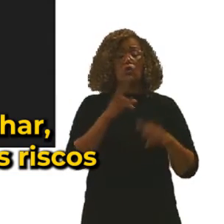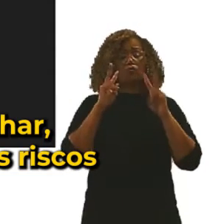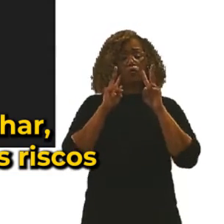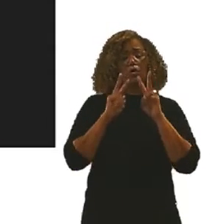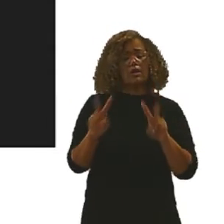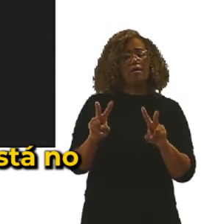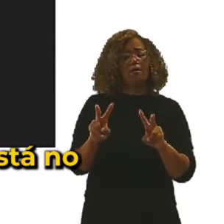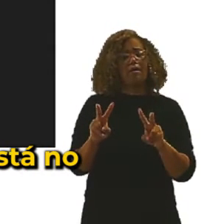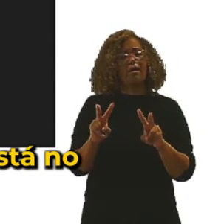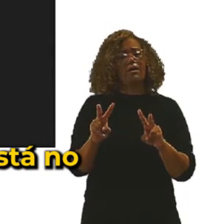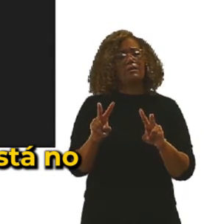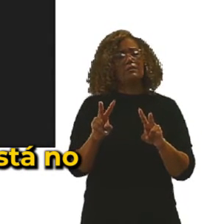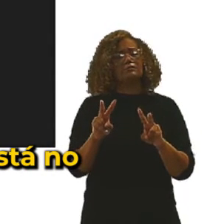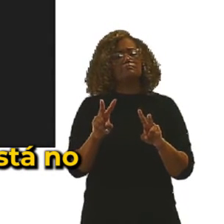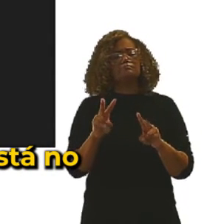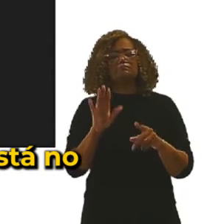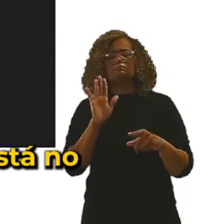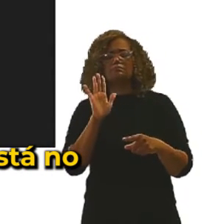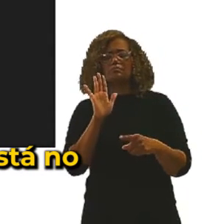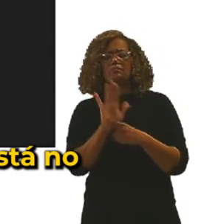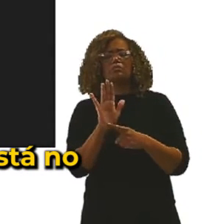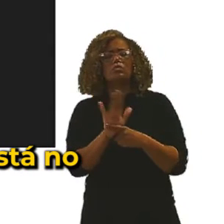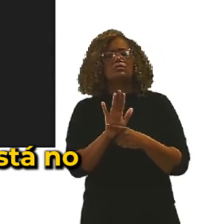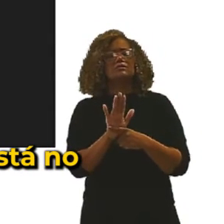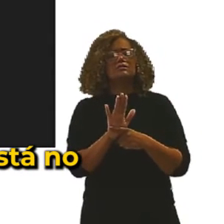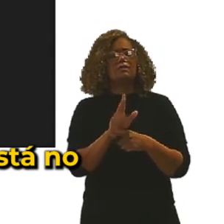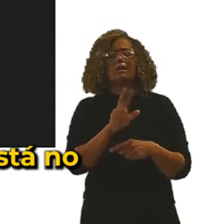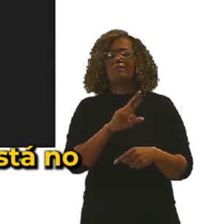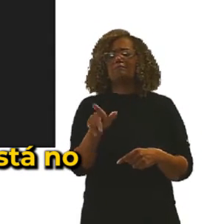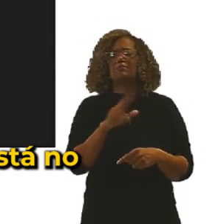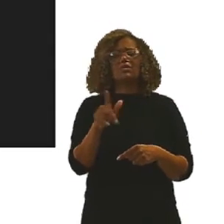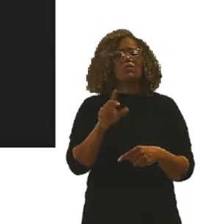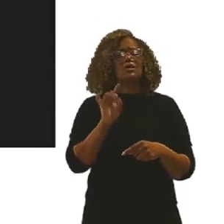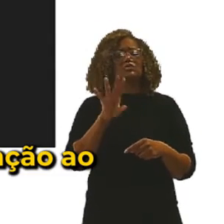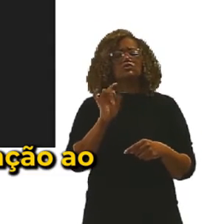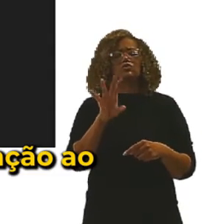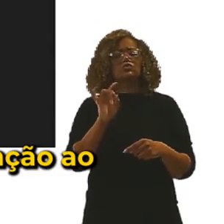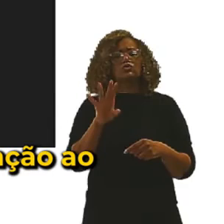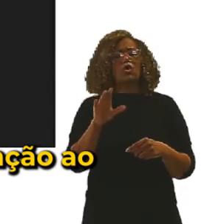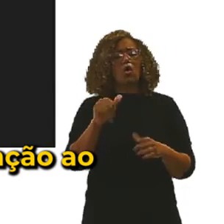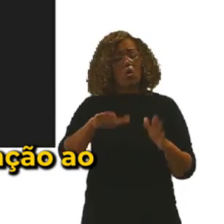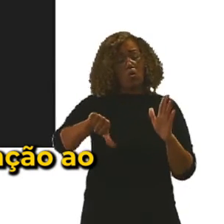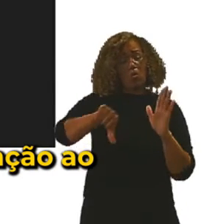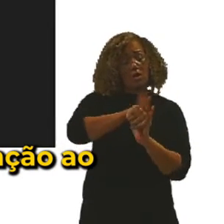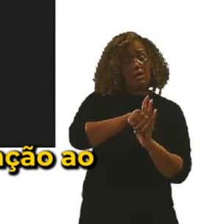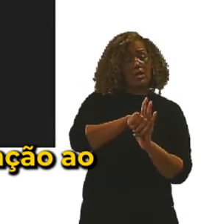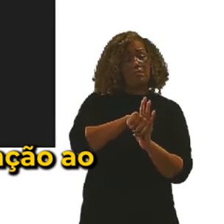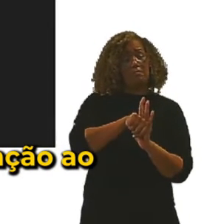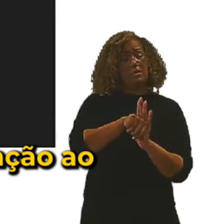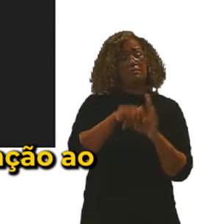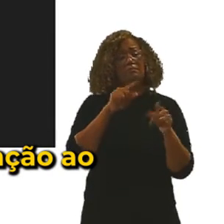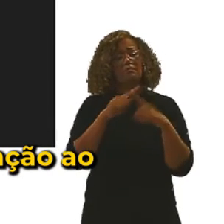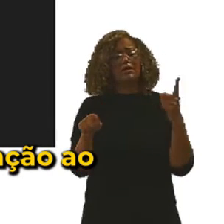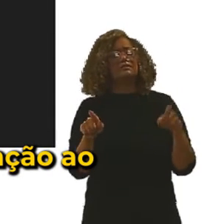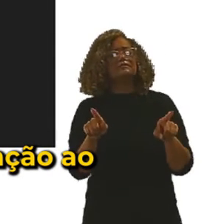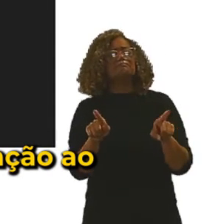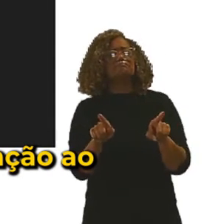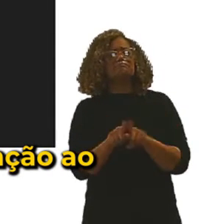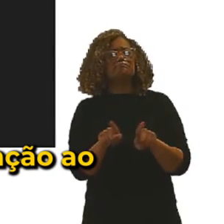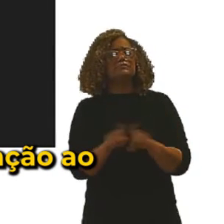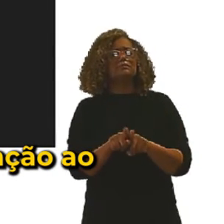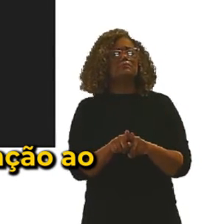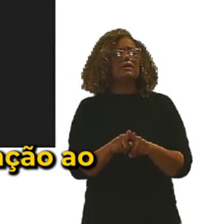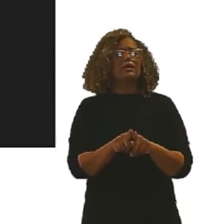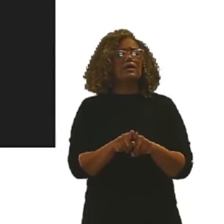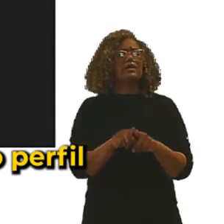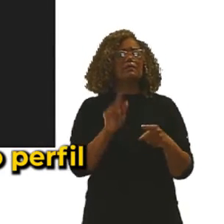em especial, ou seja, não é a gravidade do crime que está no boletim de ocorrência que deve gerir a nossa atuação para a prevenção